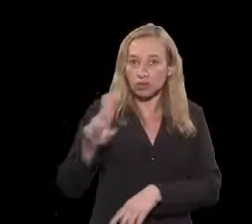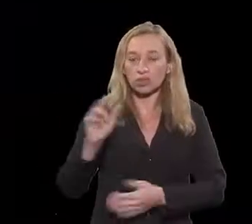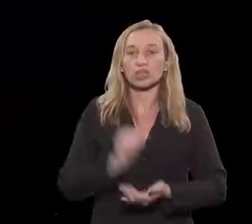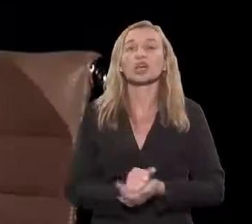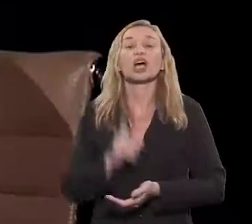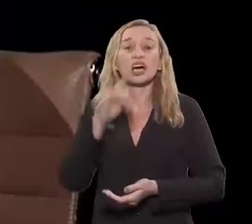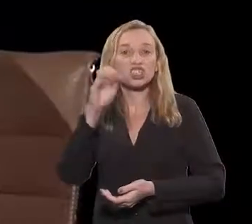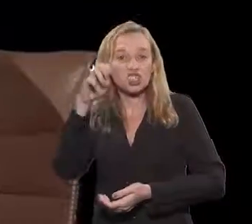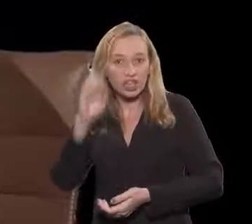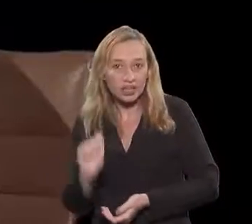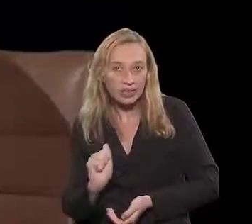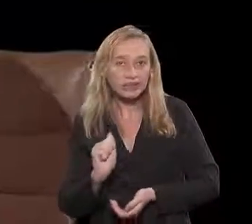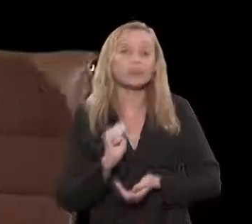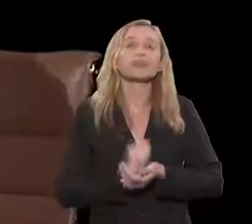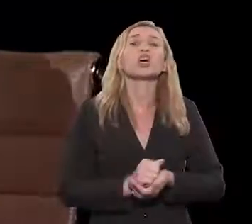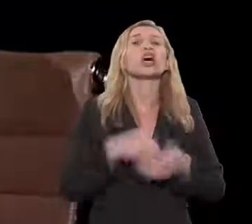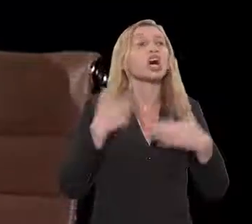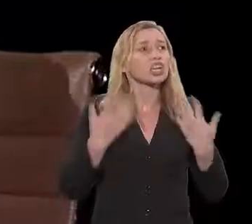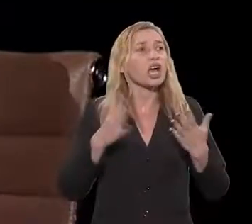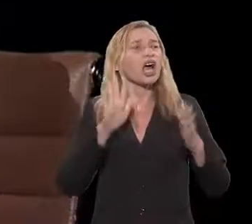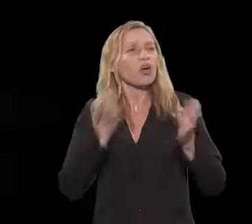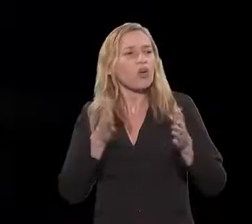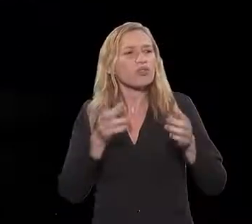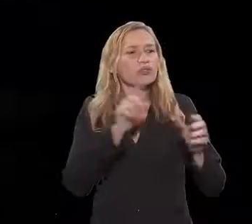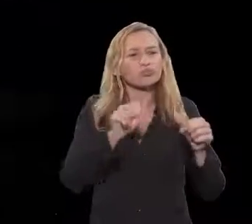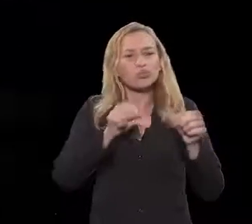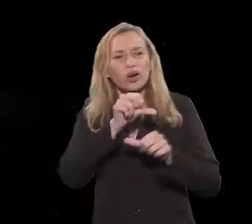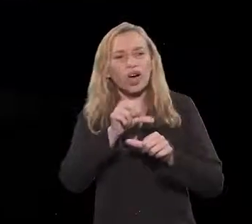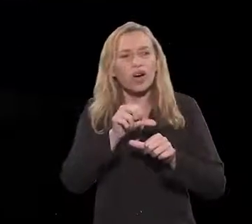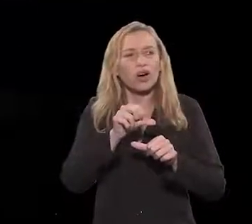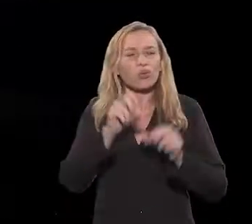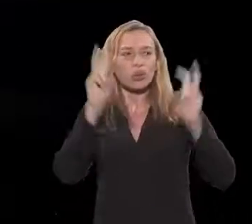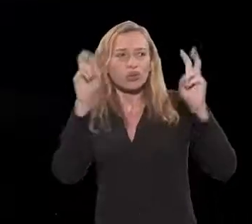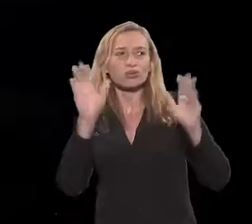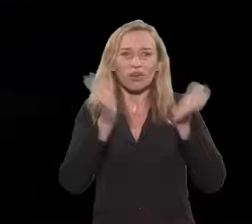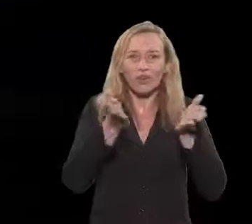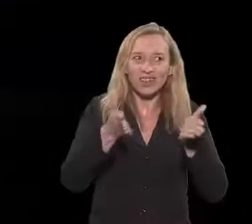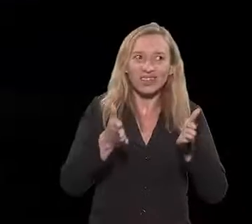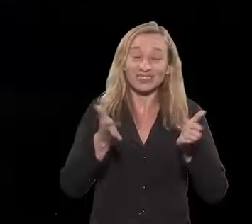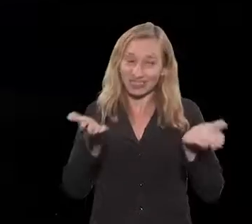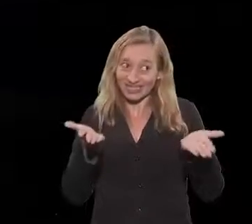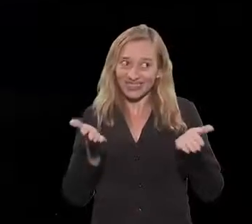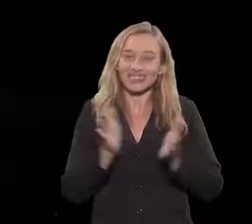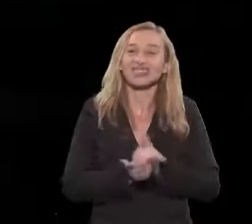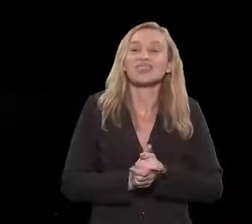Angélica Ferrarese. Angélica, agora vamos mudar um pouco o rumo dessa prosa.